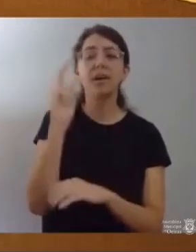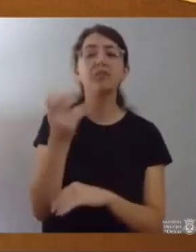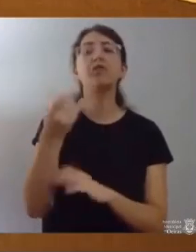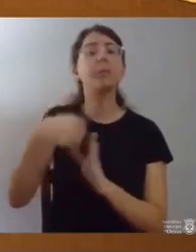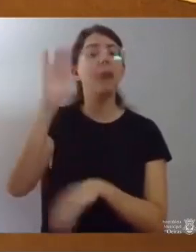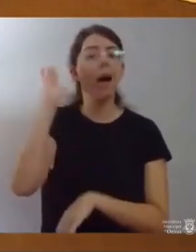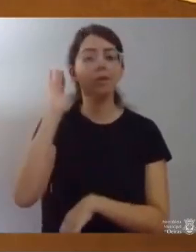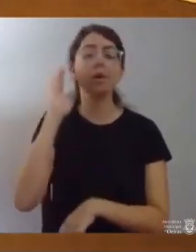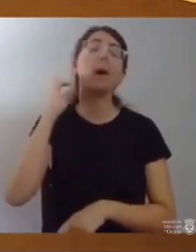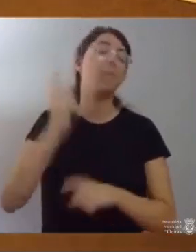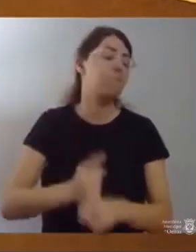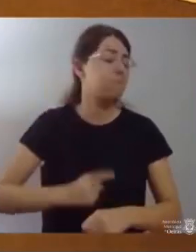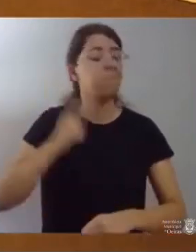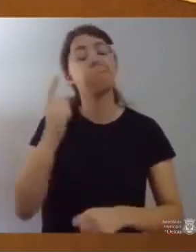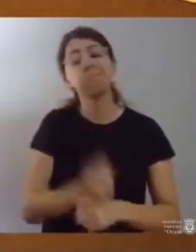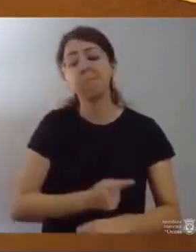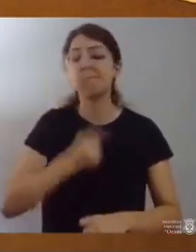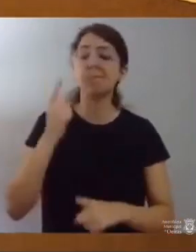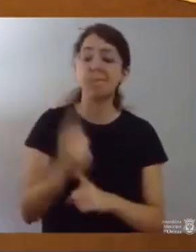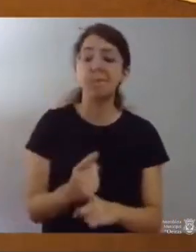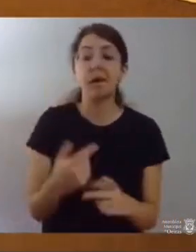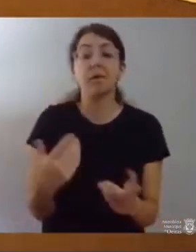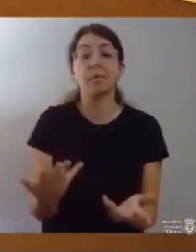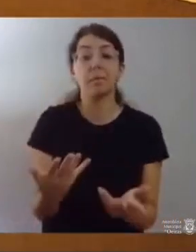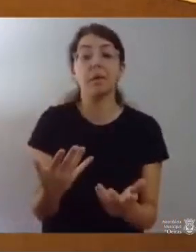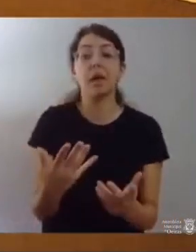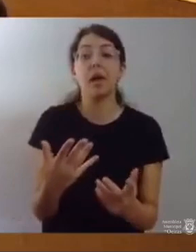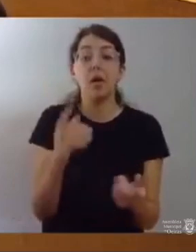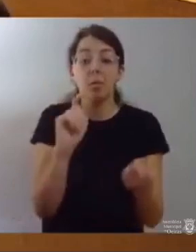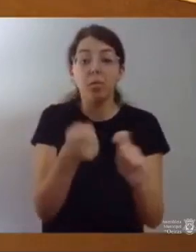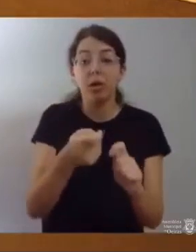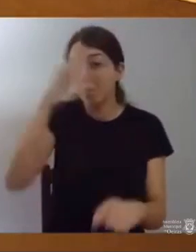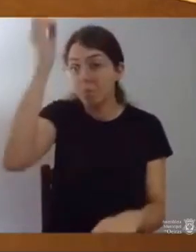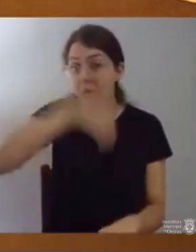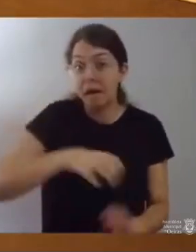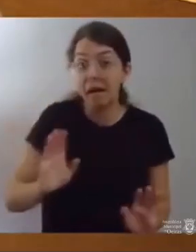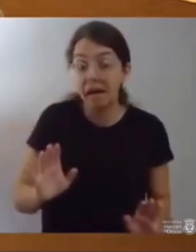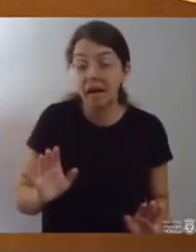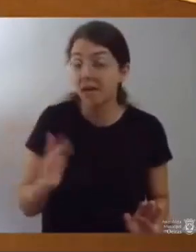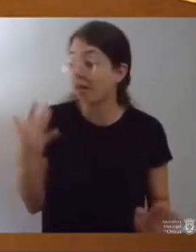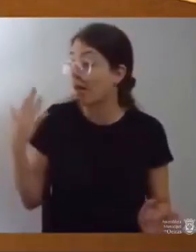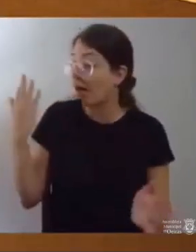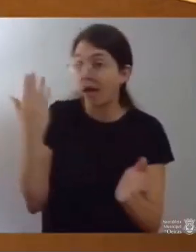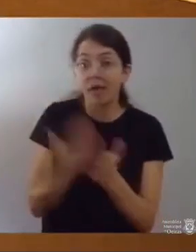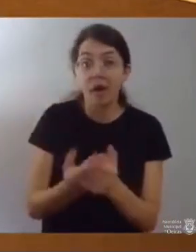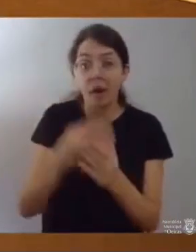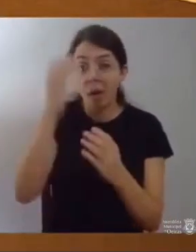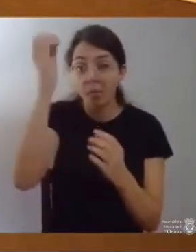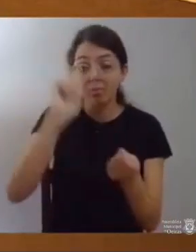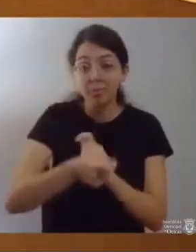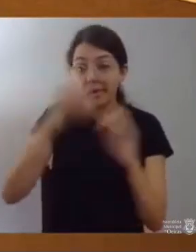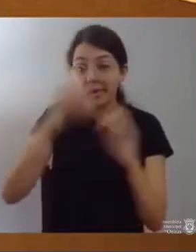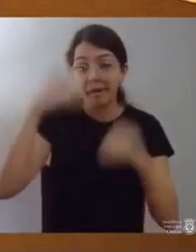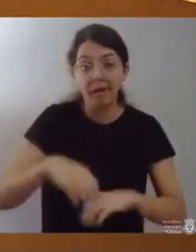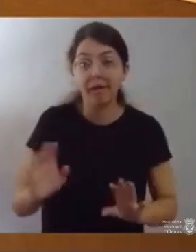Pois, curiosamente, ninguém a mudou. De lá para cá, ninguém a mudou. Mesmo quando as pessoas